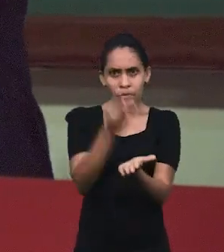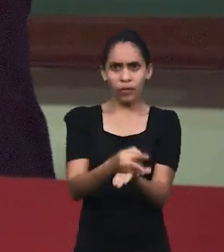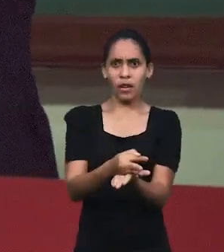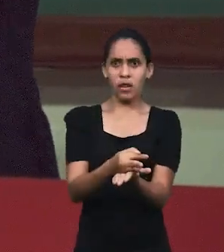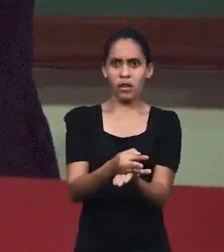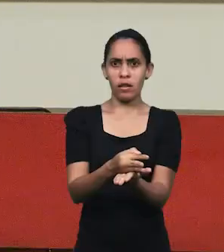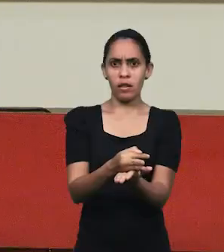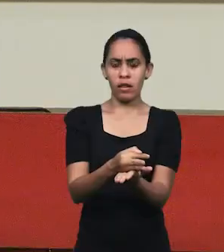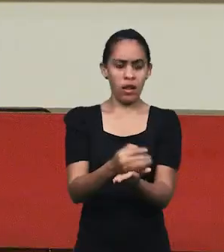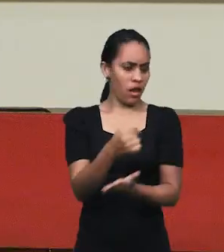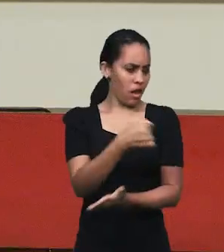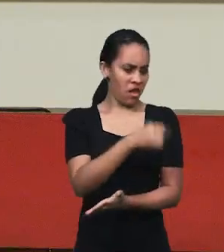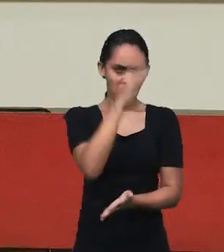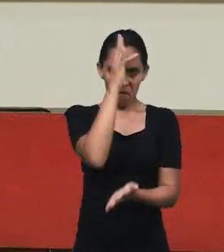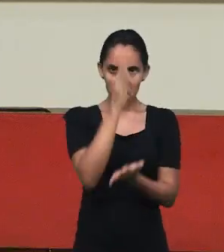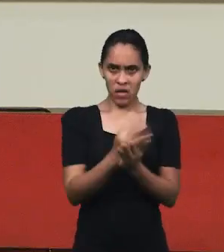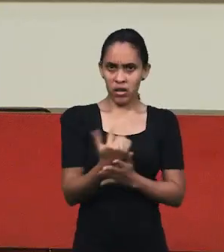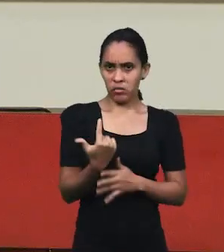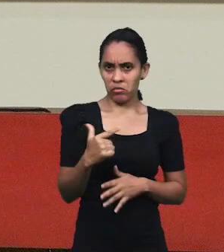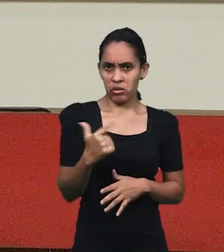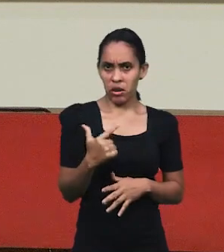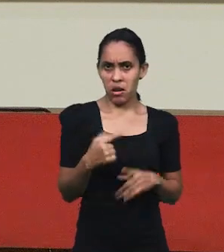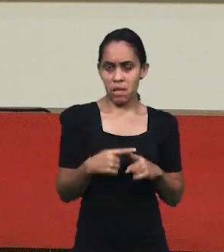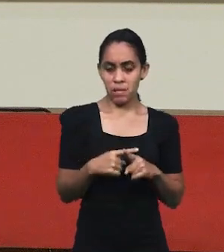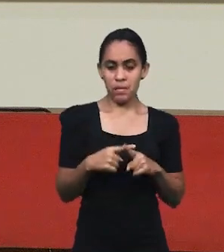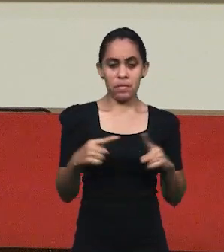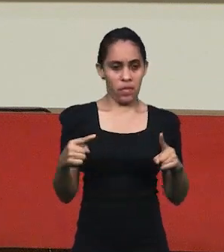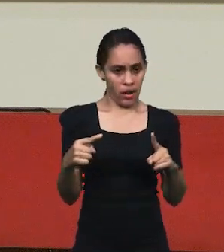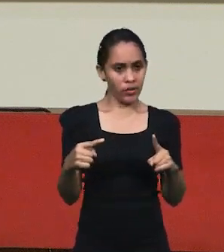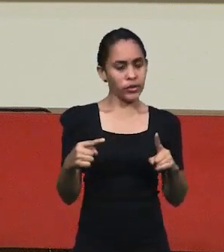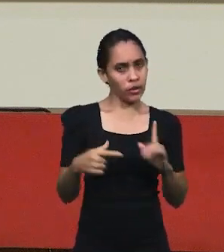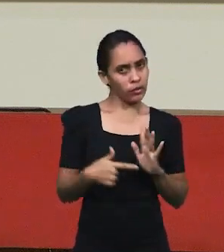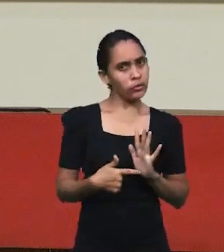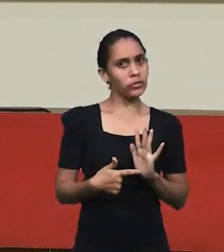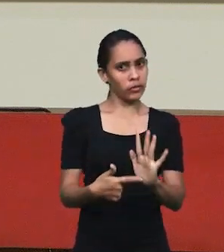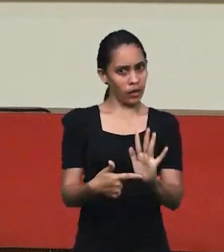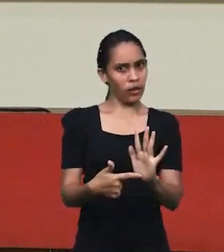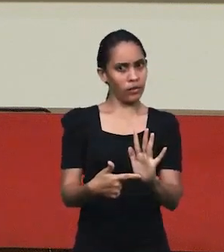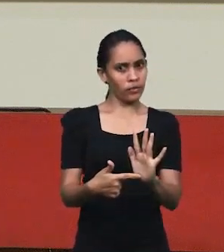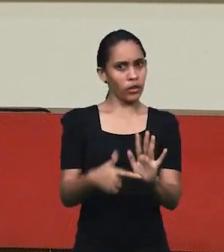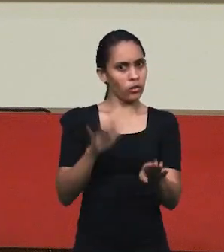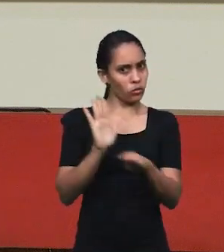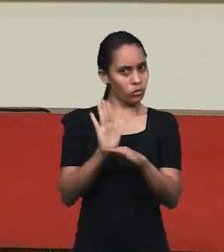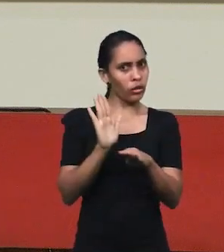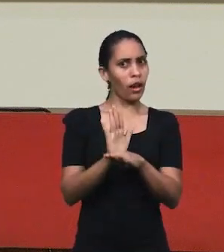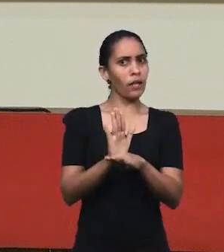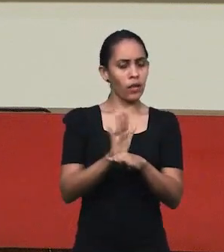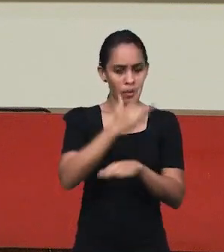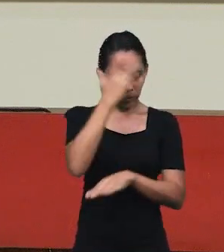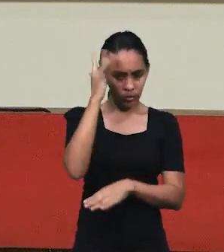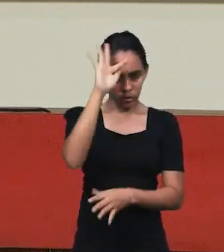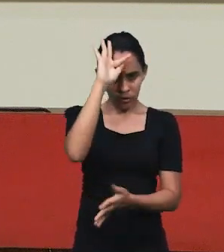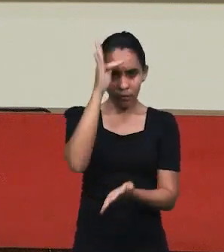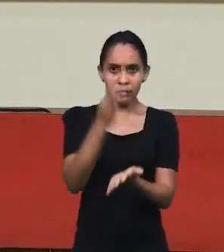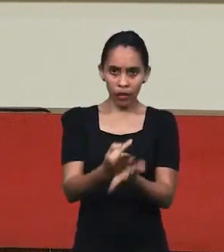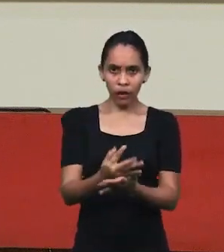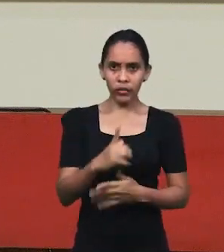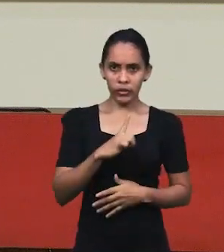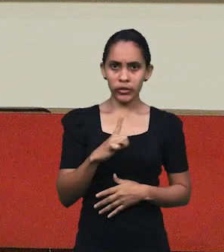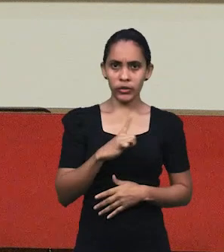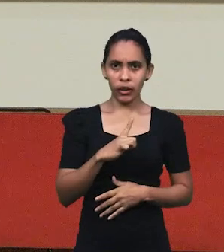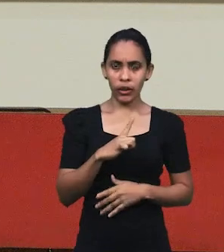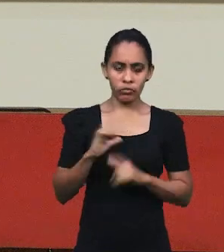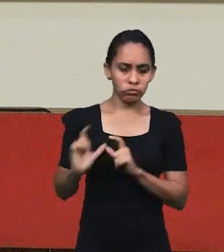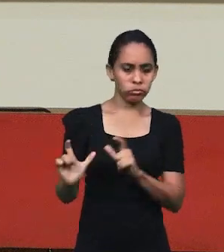povo, ele não tinha nem a mesma fé, mas ele dava condições de que eles pudessem exercer a sua fé.